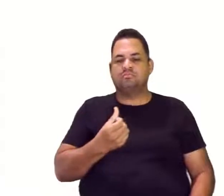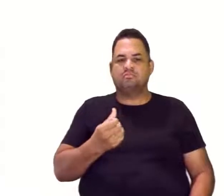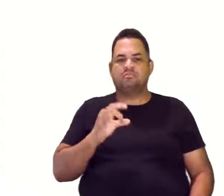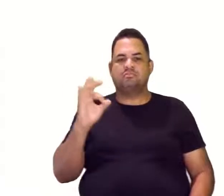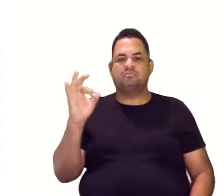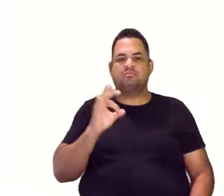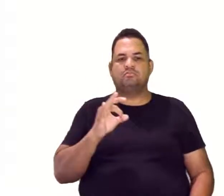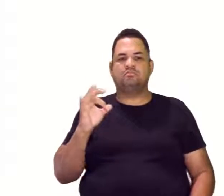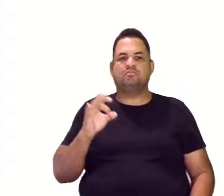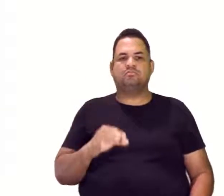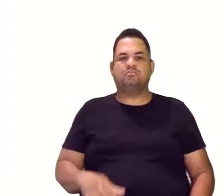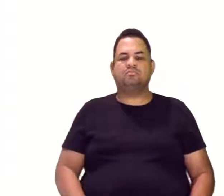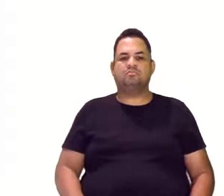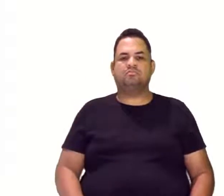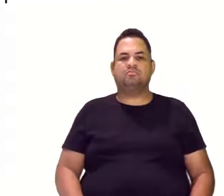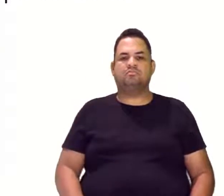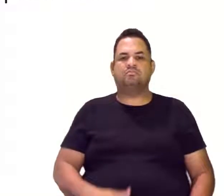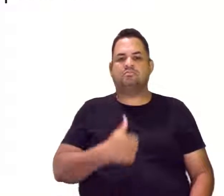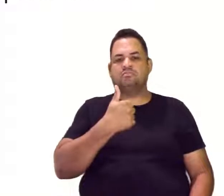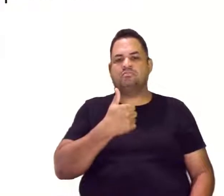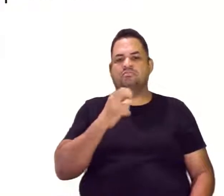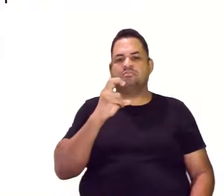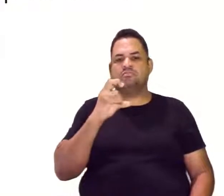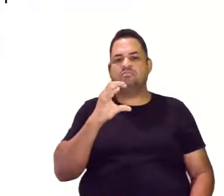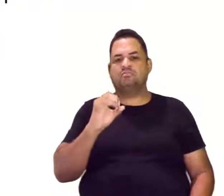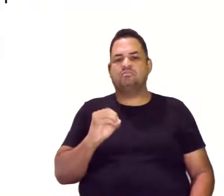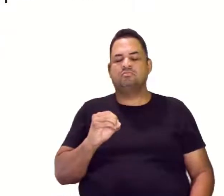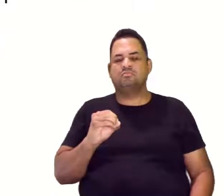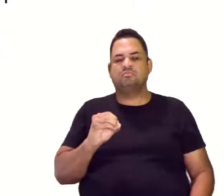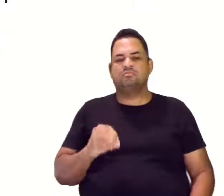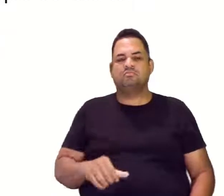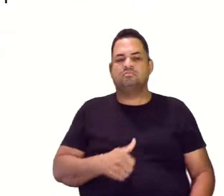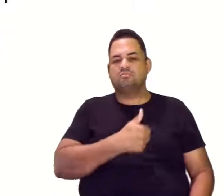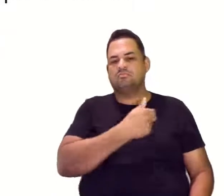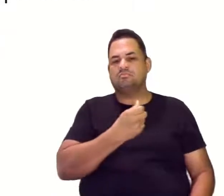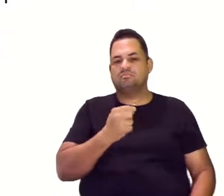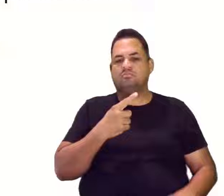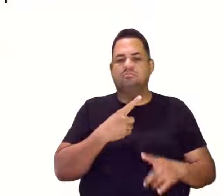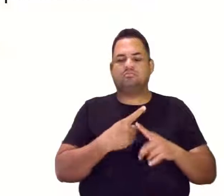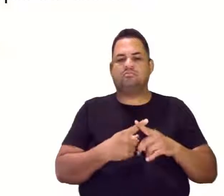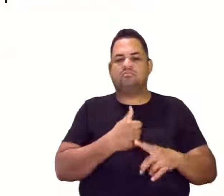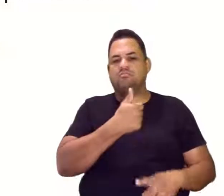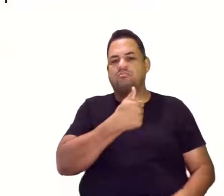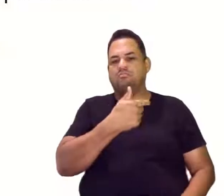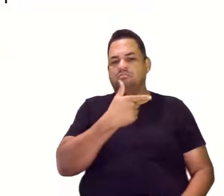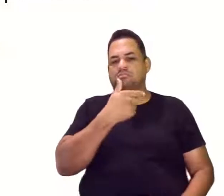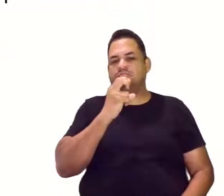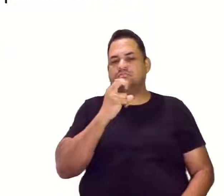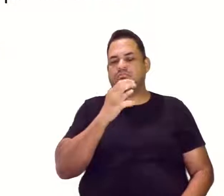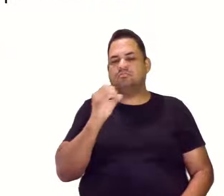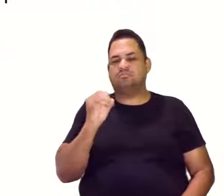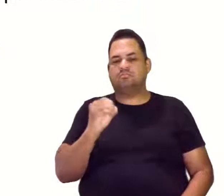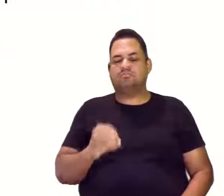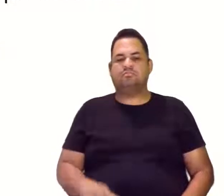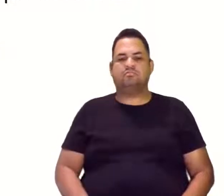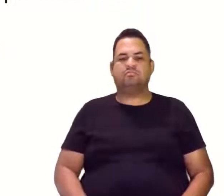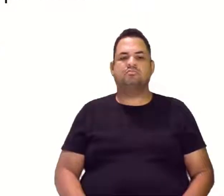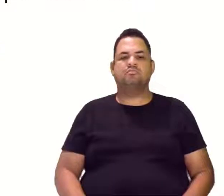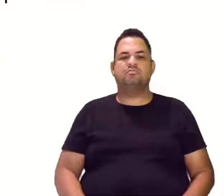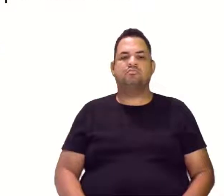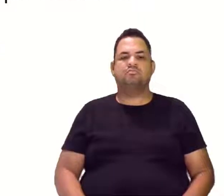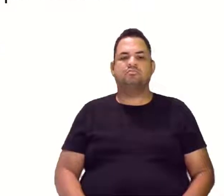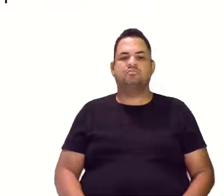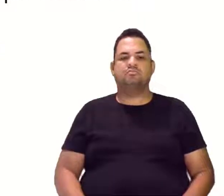Isso. Num valor de 150. 150. Então é a mesma coisa que fazer 16 vezes 150. 16 vezes